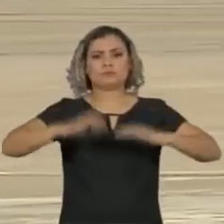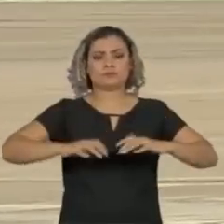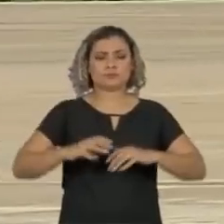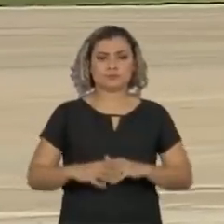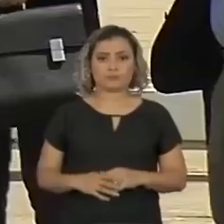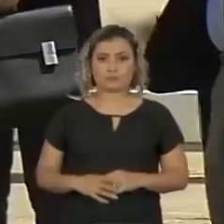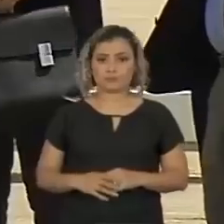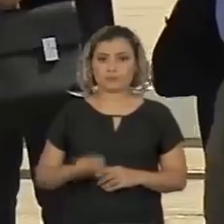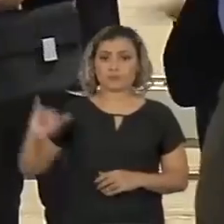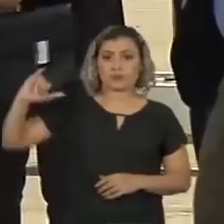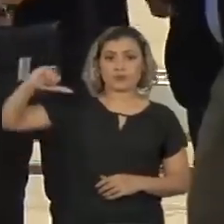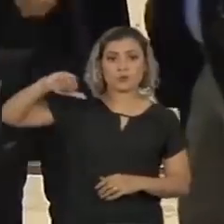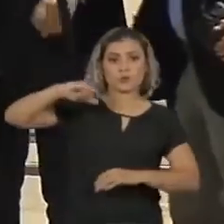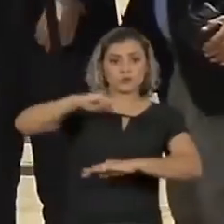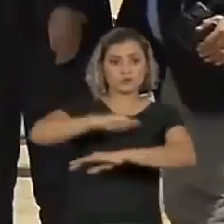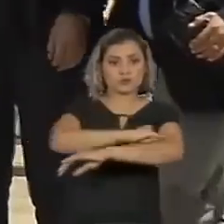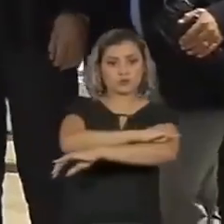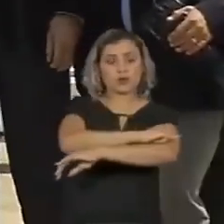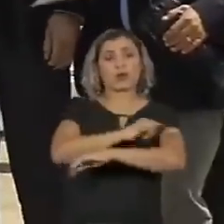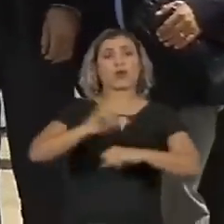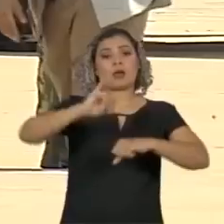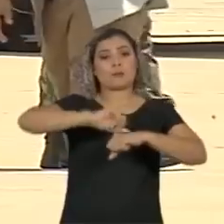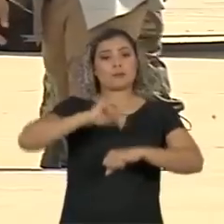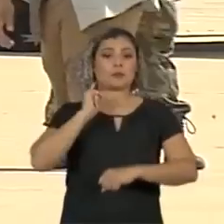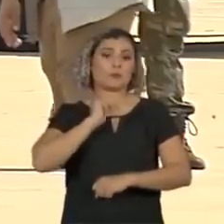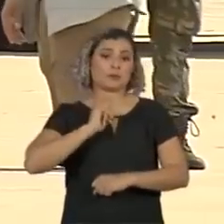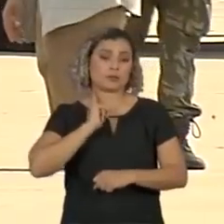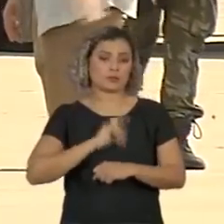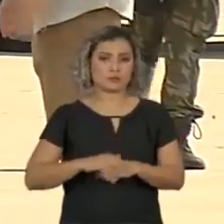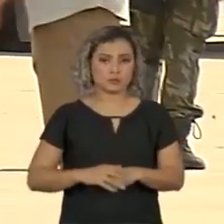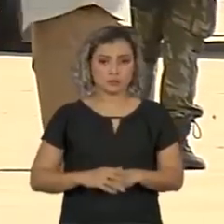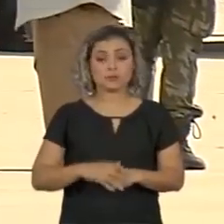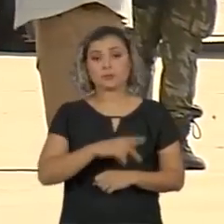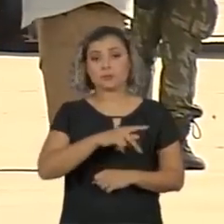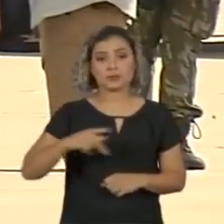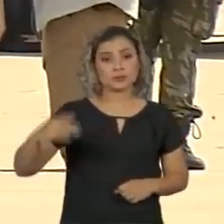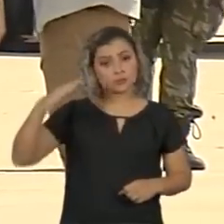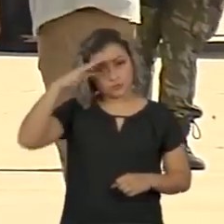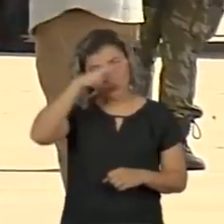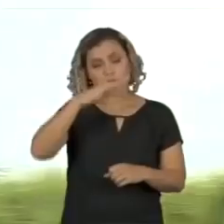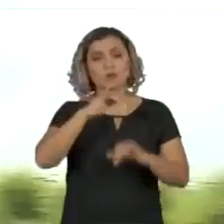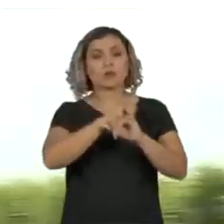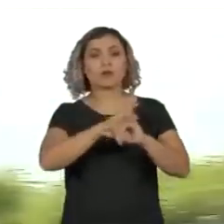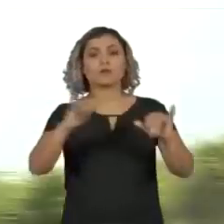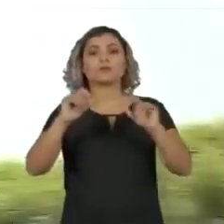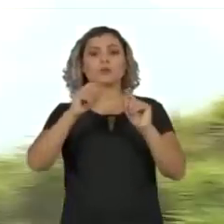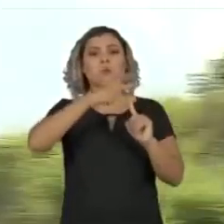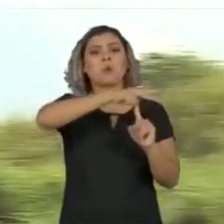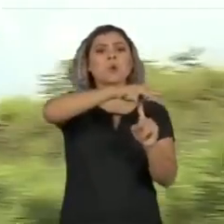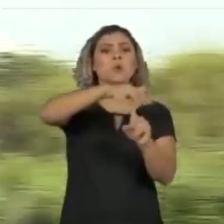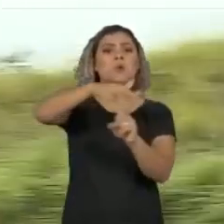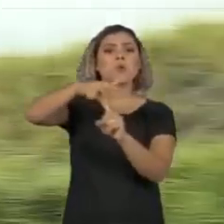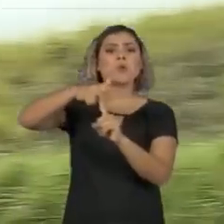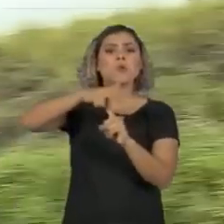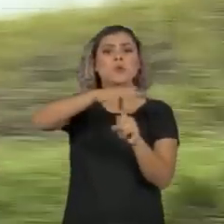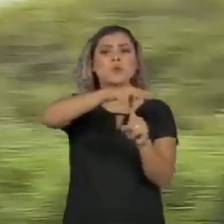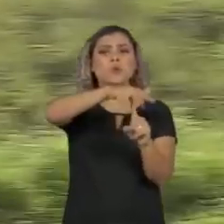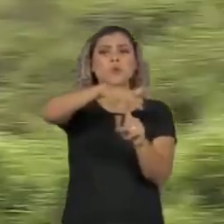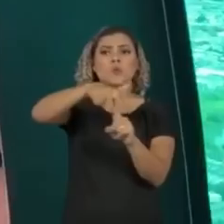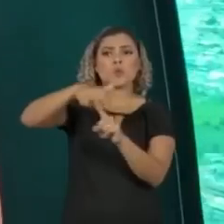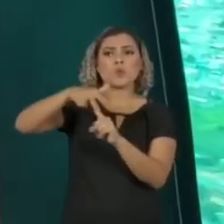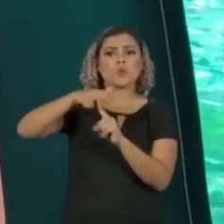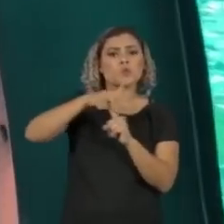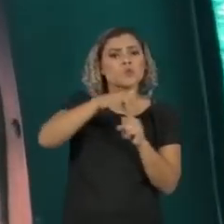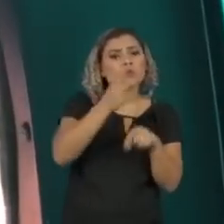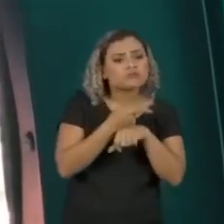Depois de desembarcar na capital mineira no início da tarde de ontem, o presidente Jair Bolsonaro sobrevoou por 1 hora de helicóptero 6 cidades da